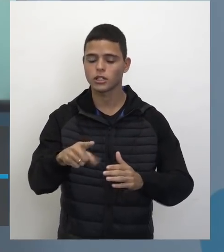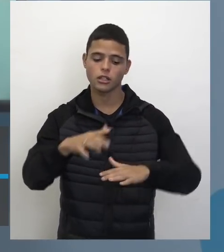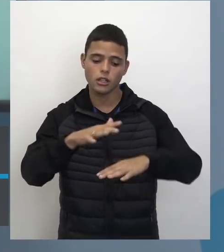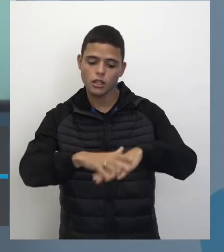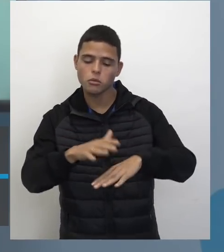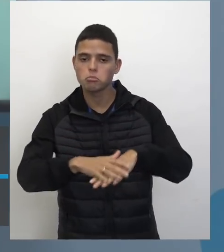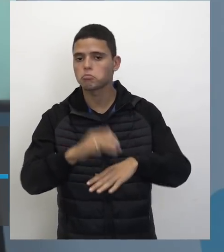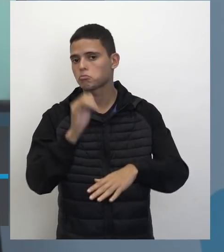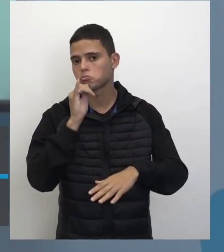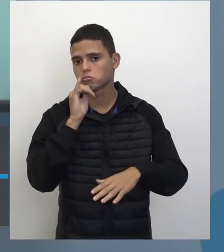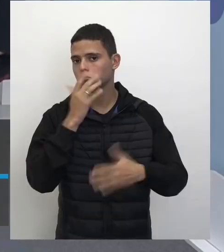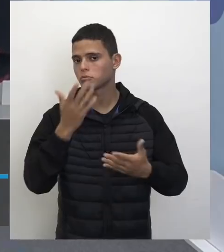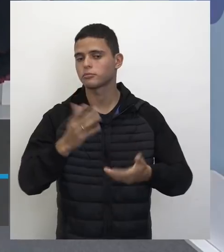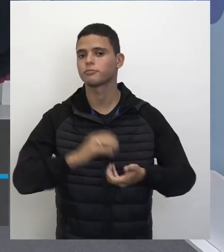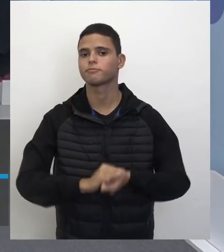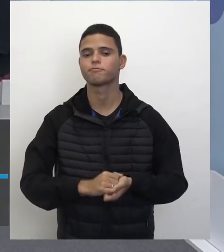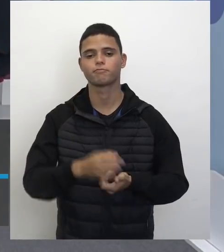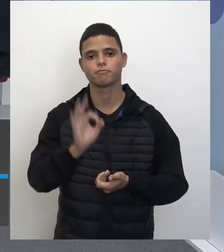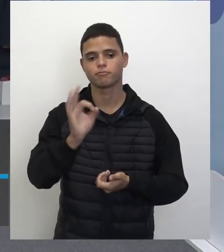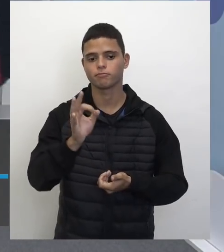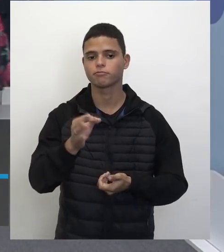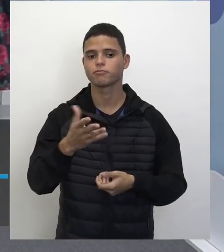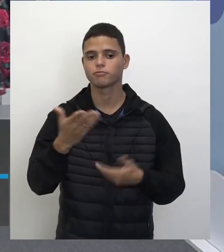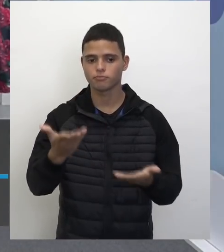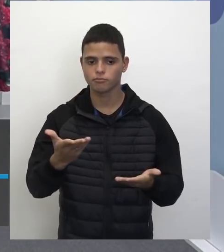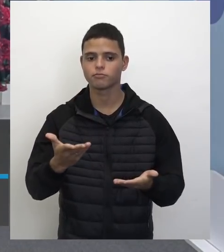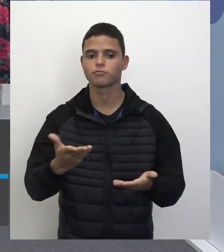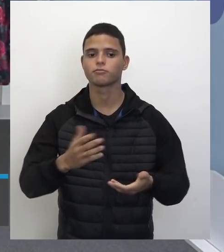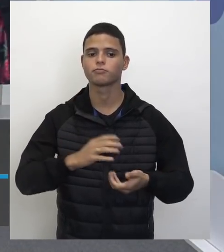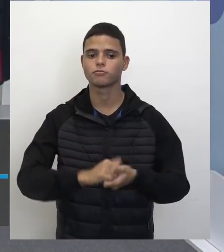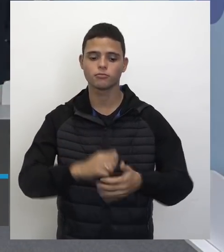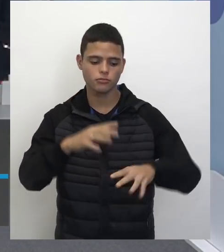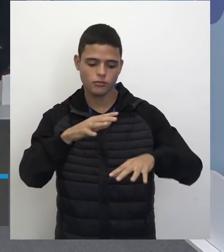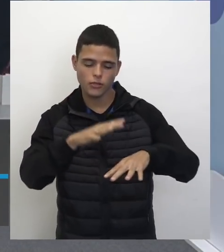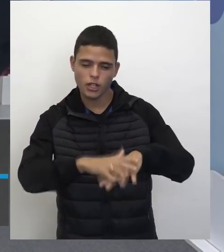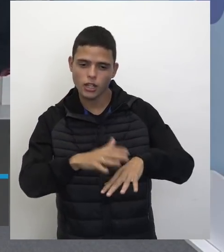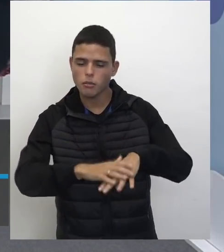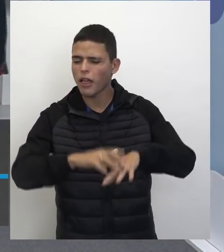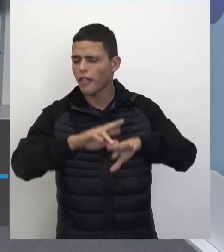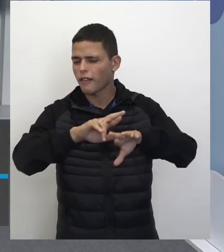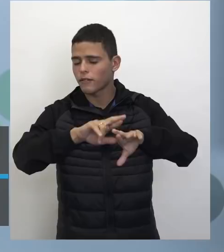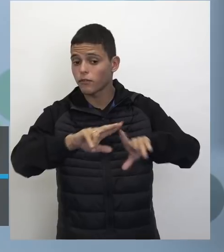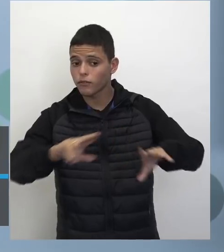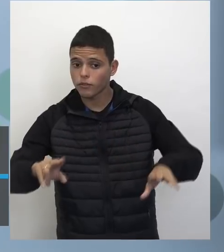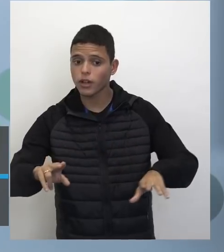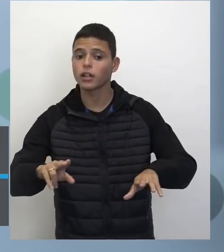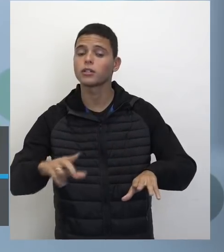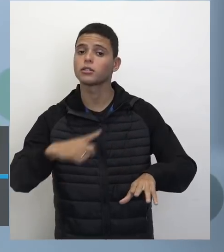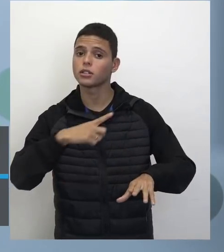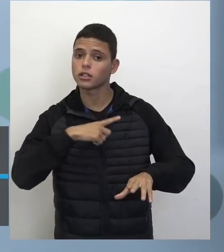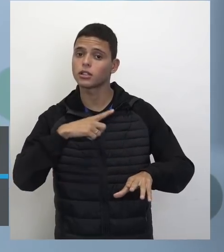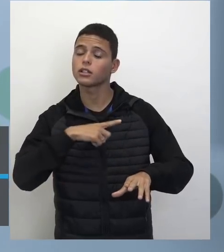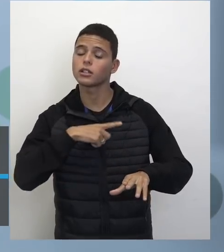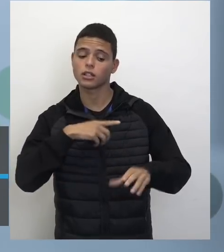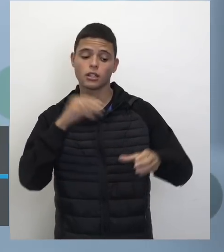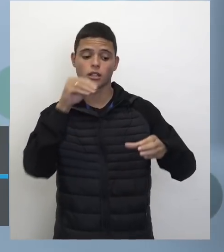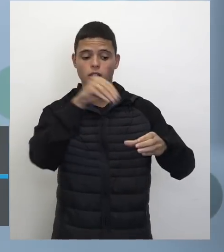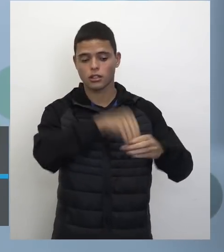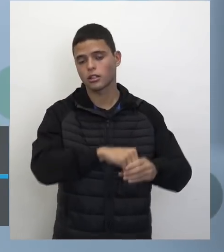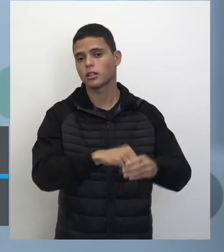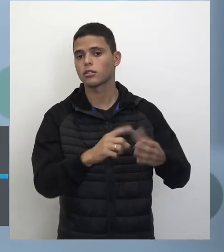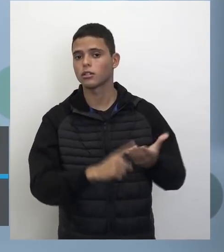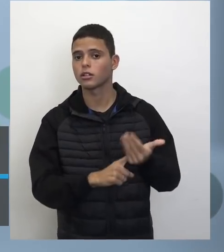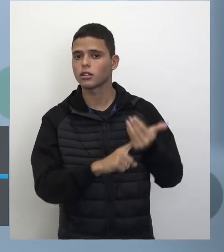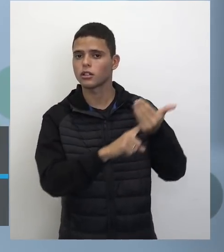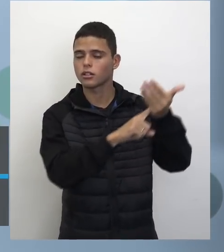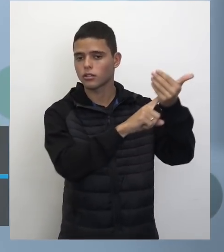matemática, por exemplo. Exatamente. Então, essa interdisciplinaridade, ela está presente em tecnologia, porque às vezes falam assim, mas isso aí não é